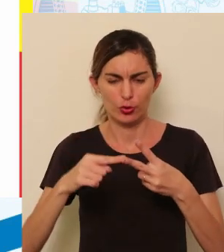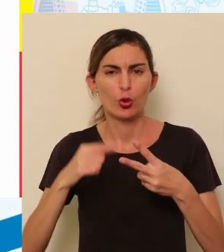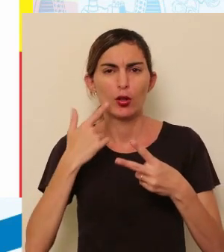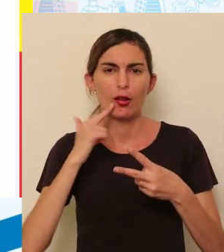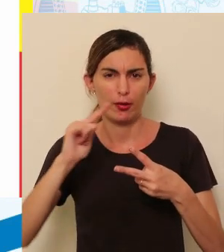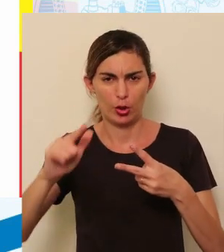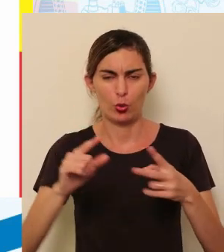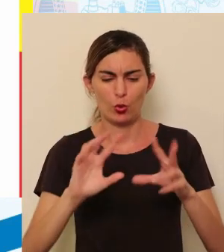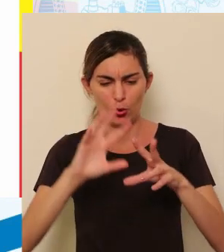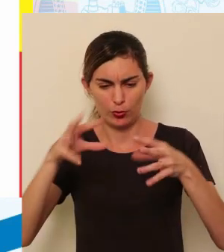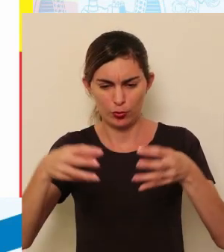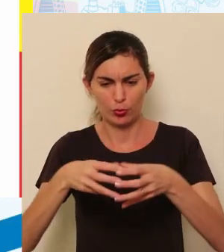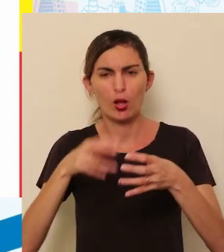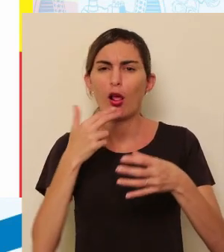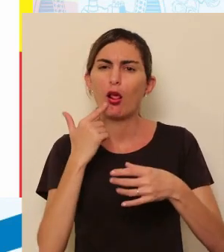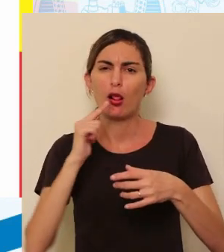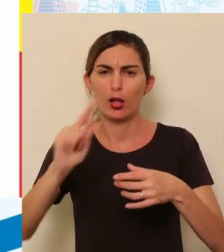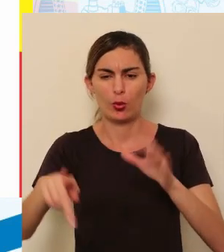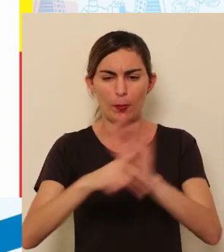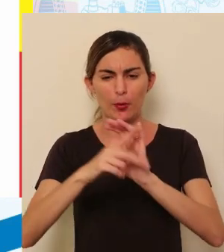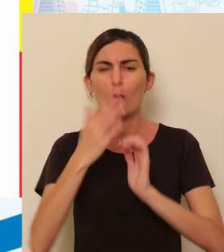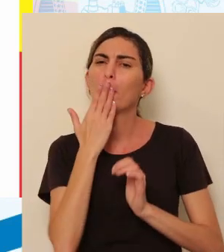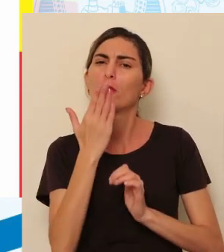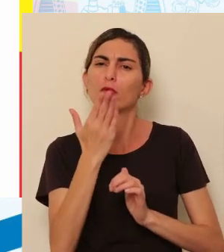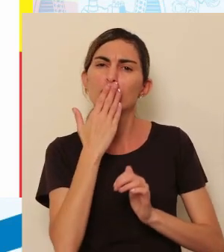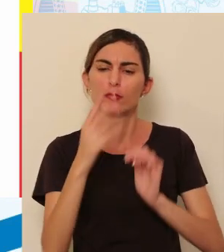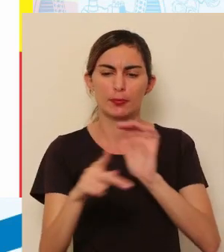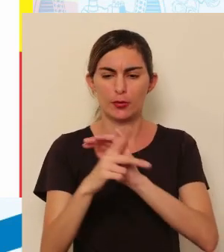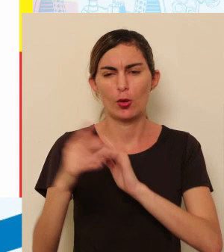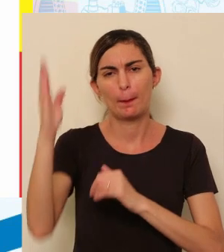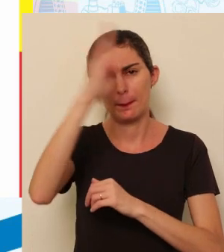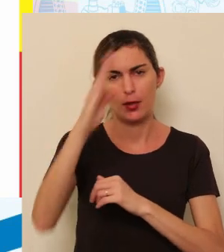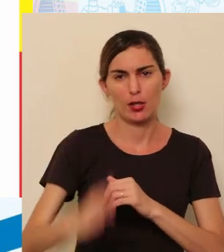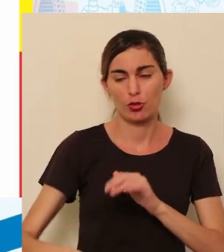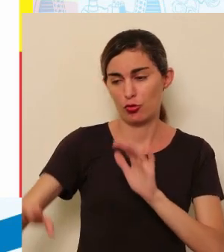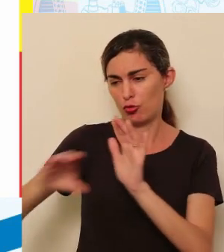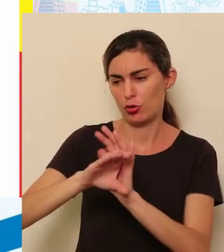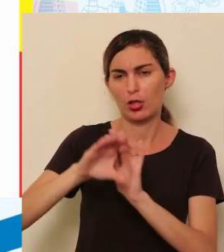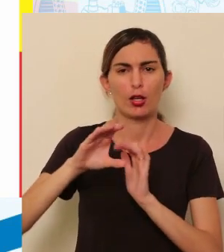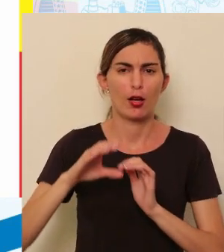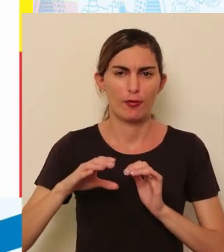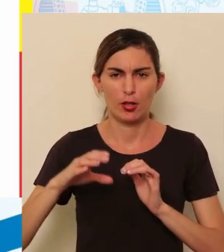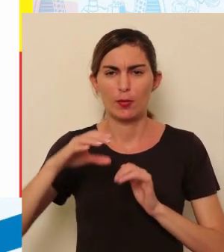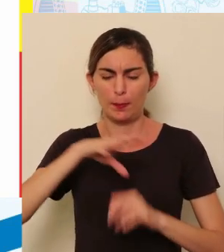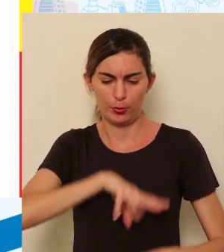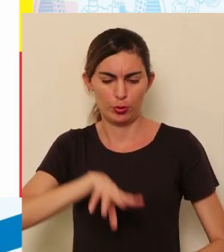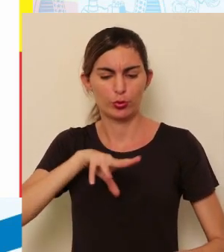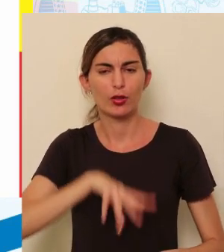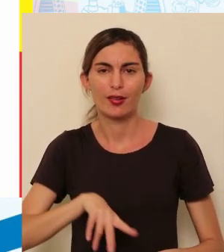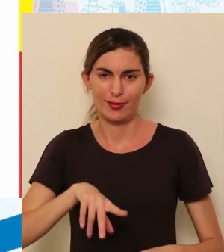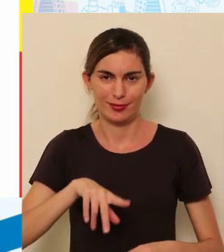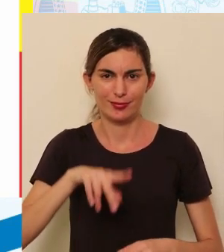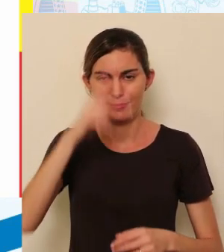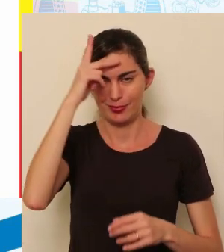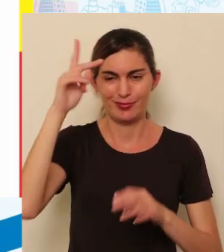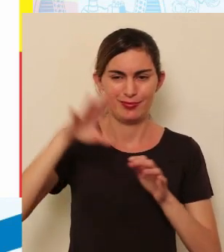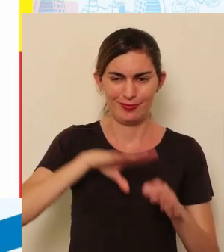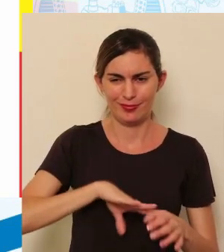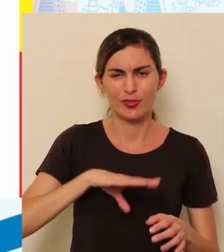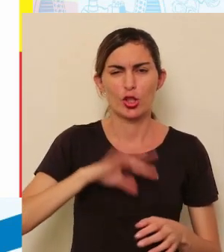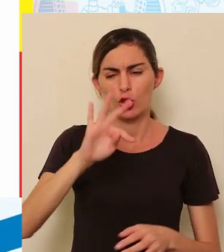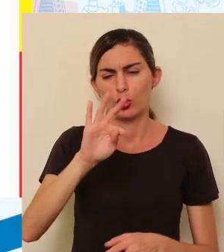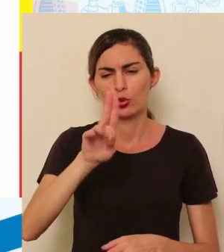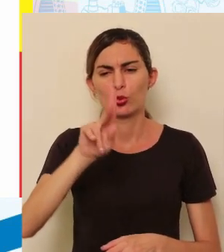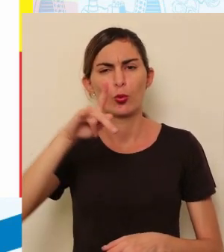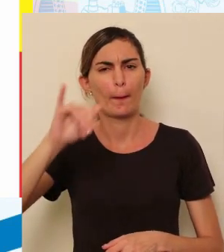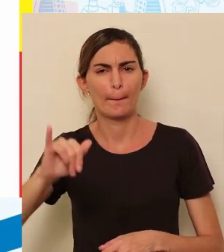dos quais derivam um conjunto de línguas dos povos indígenas que habitam o Brasil na chegada dos colonizadores portugueses.